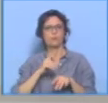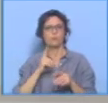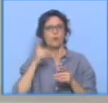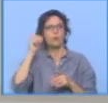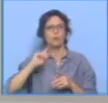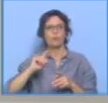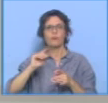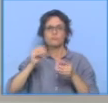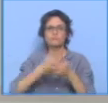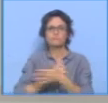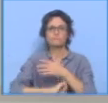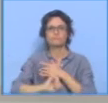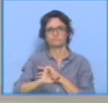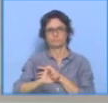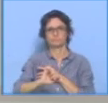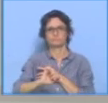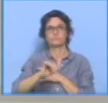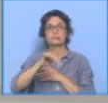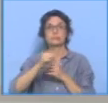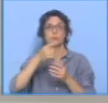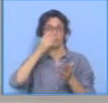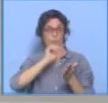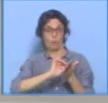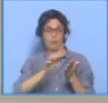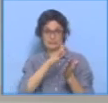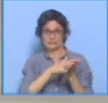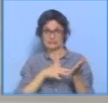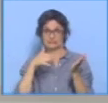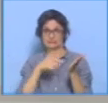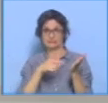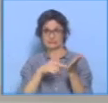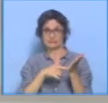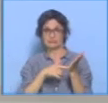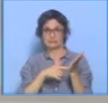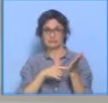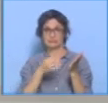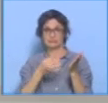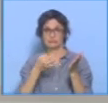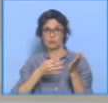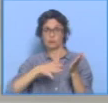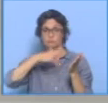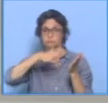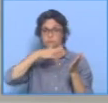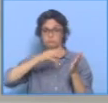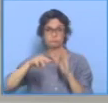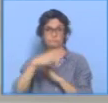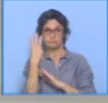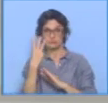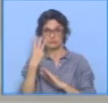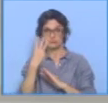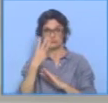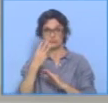Este narrador pôs estes 3 discursos na boca de Moisés